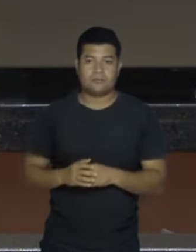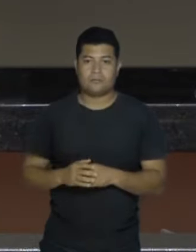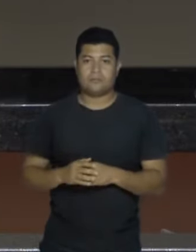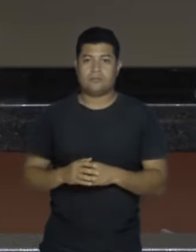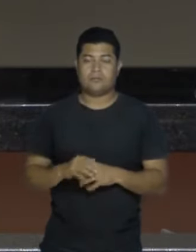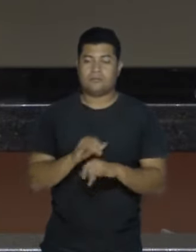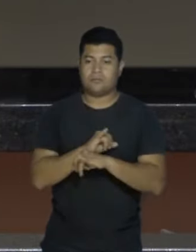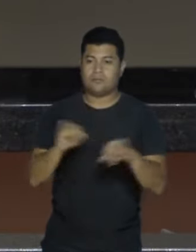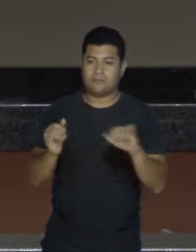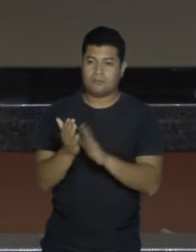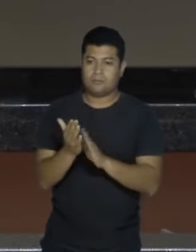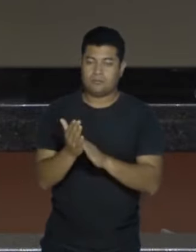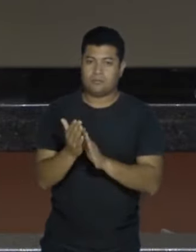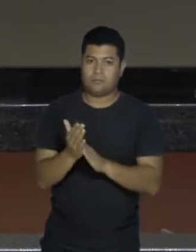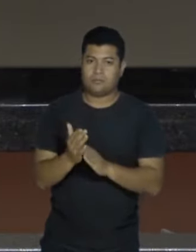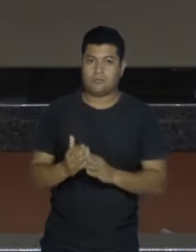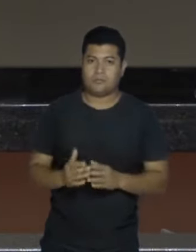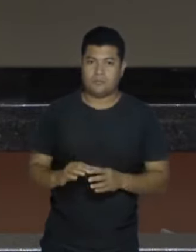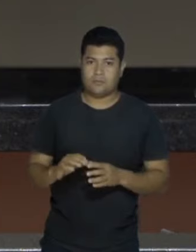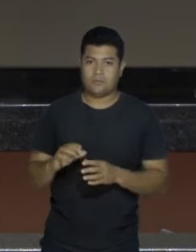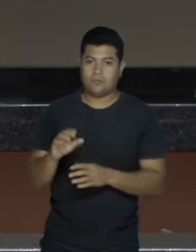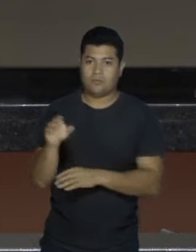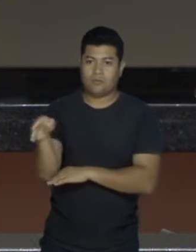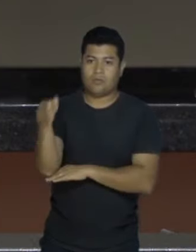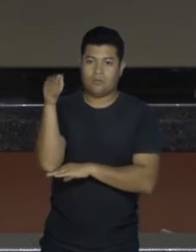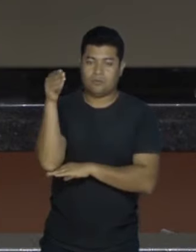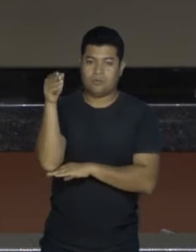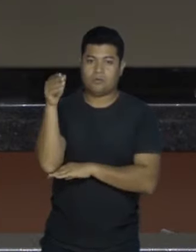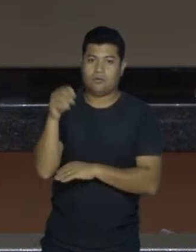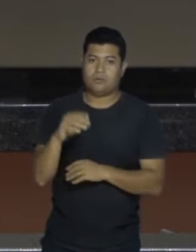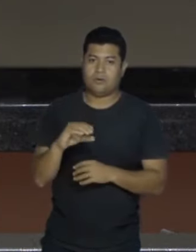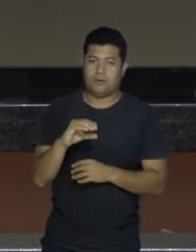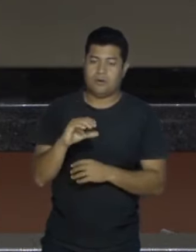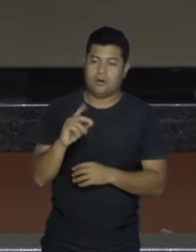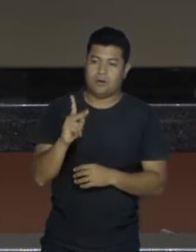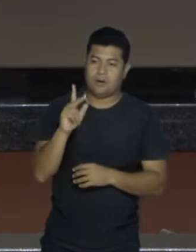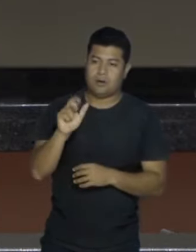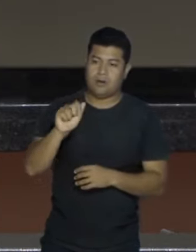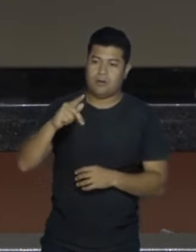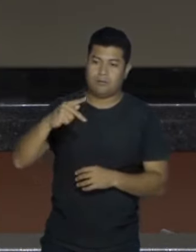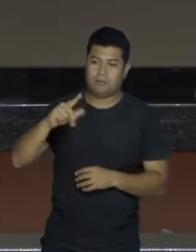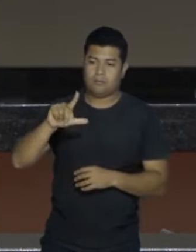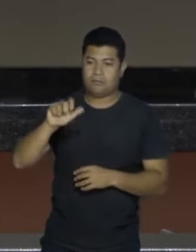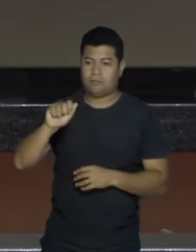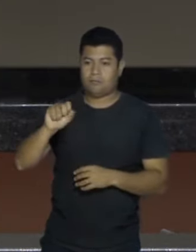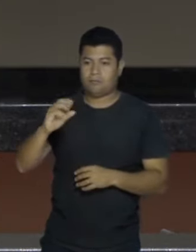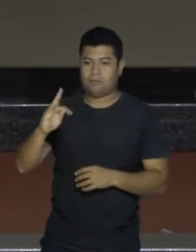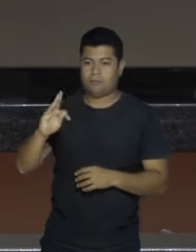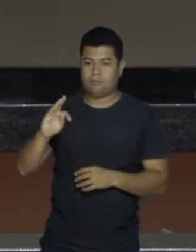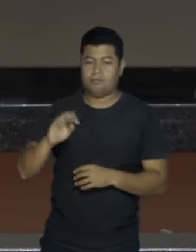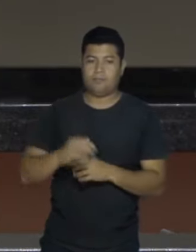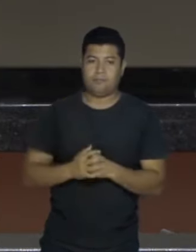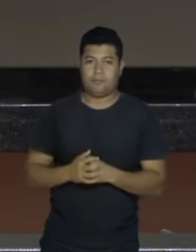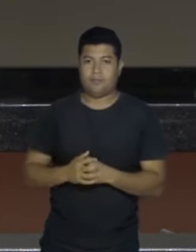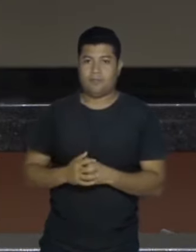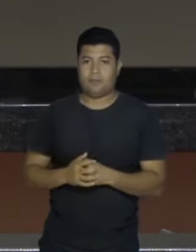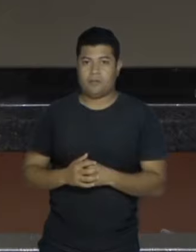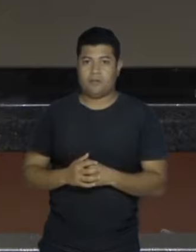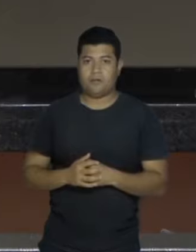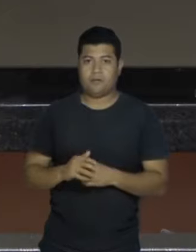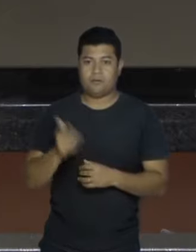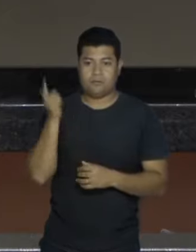do hotel senhora Maira Cidrim por ter recebido selo de qualidade